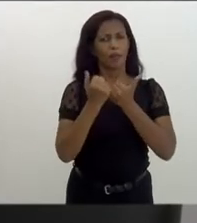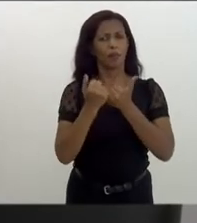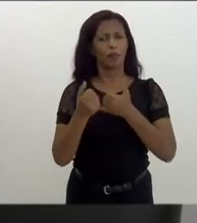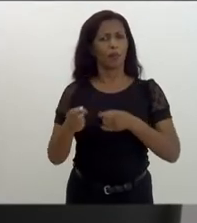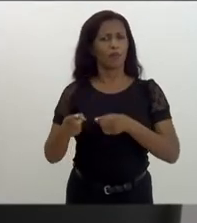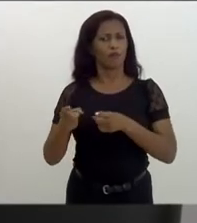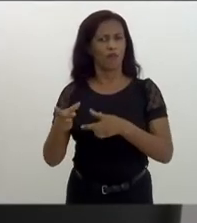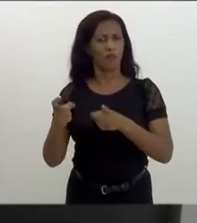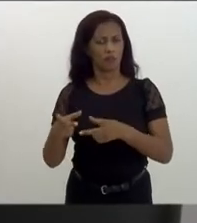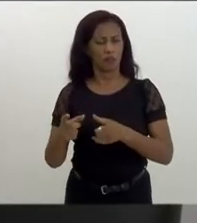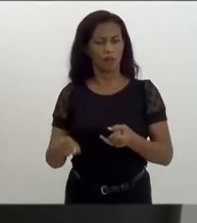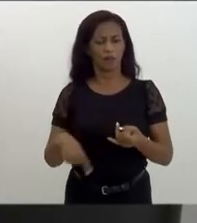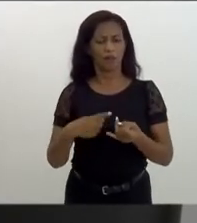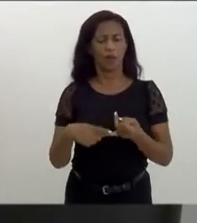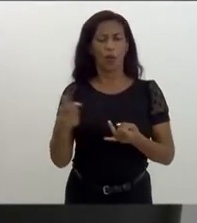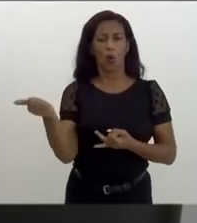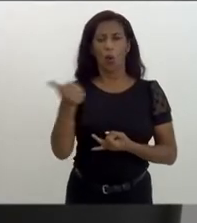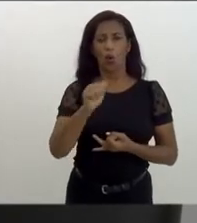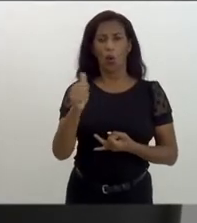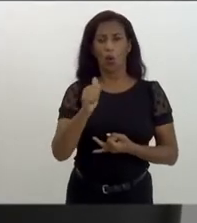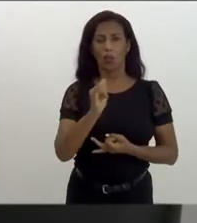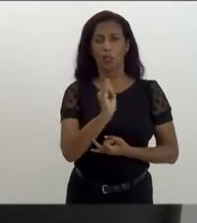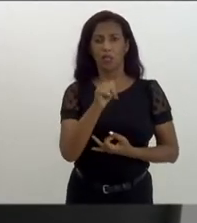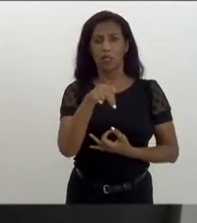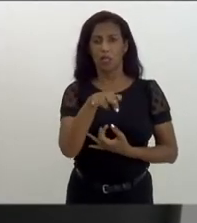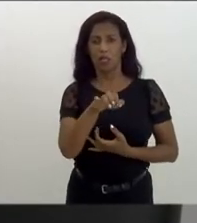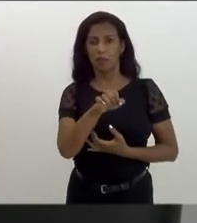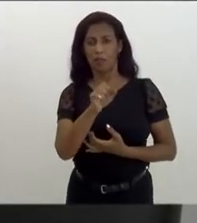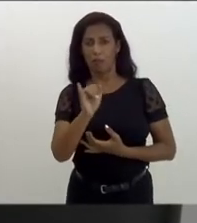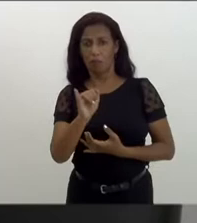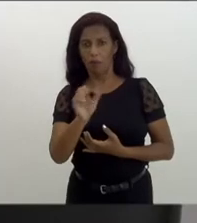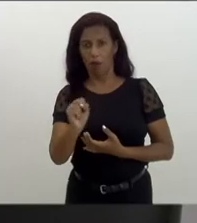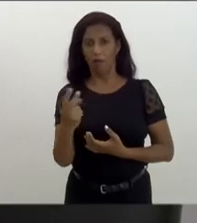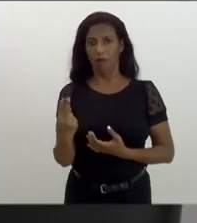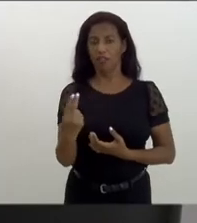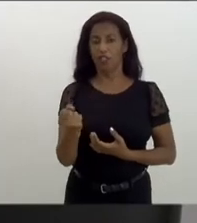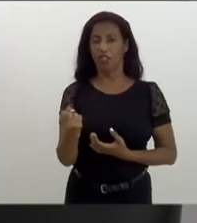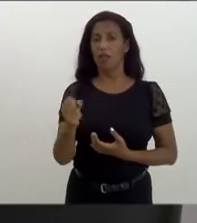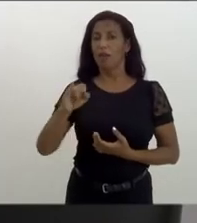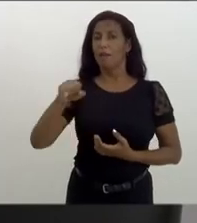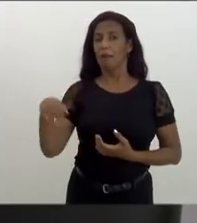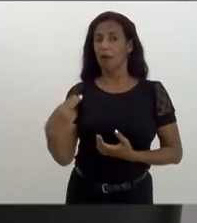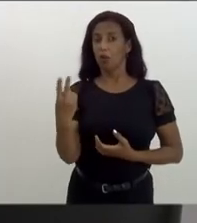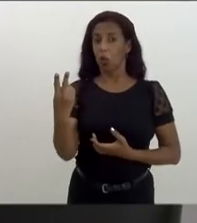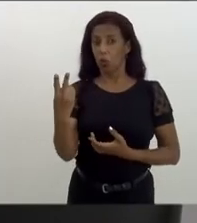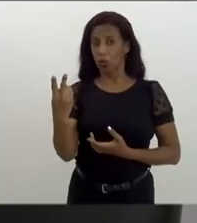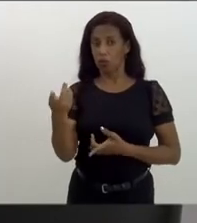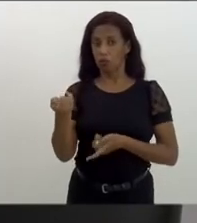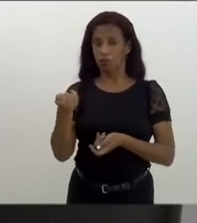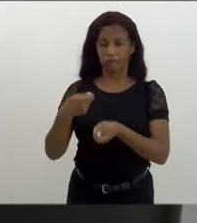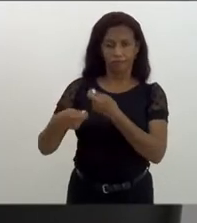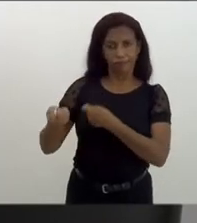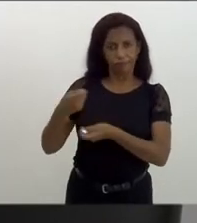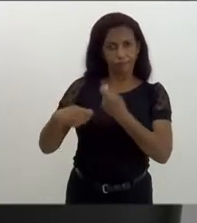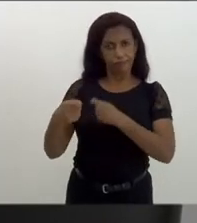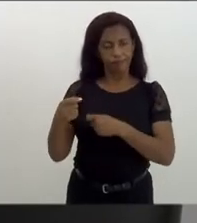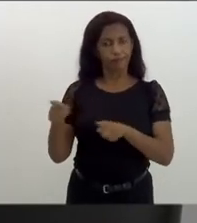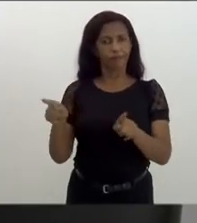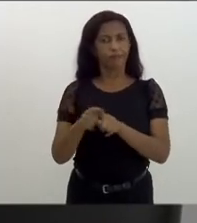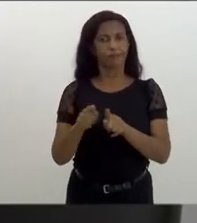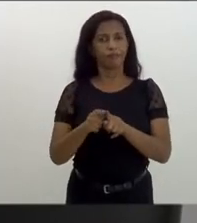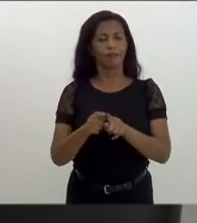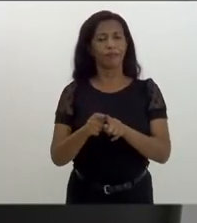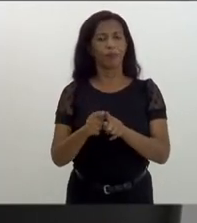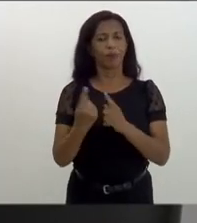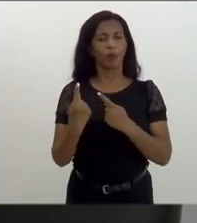o bebê Rio ter 11 móveis mas apenas 2 apartamentos a serem negociados e finalmente